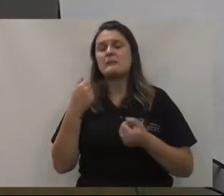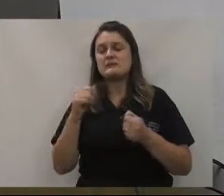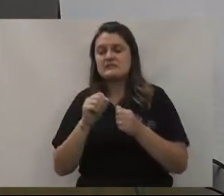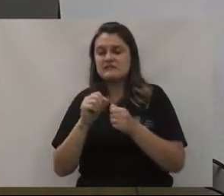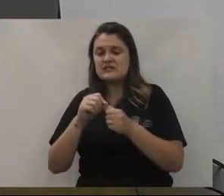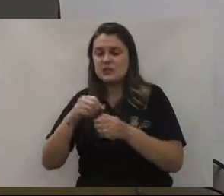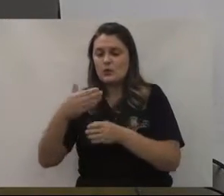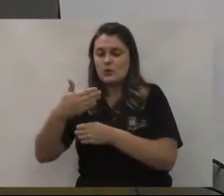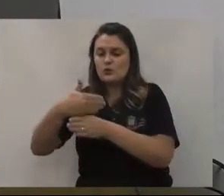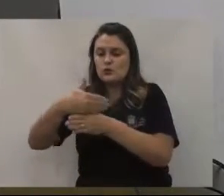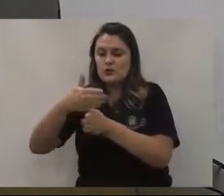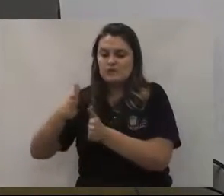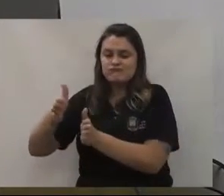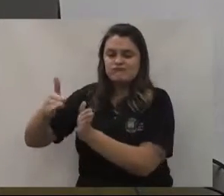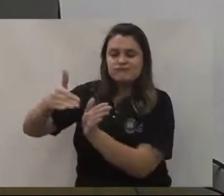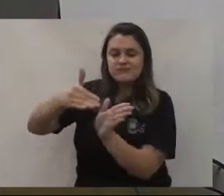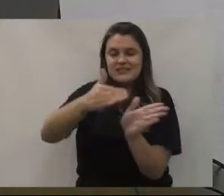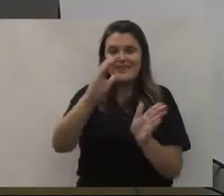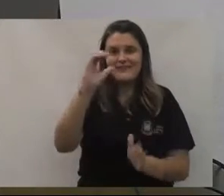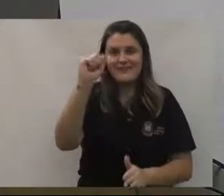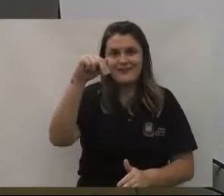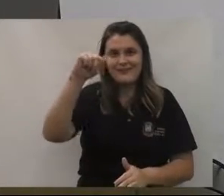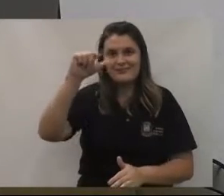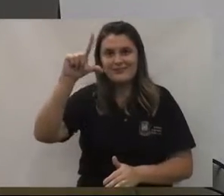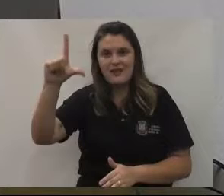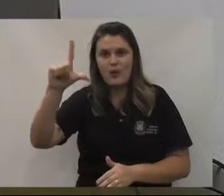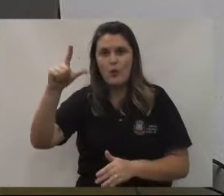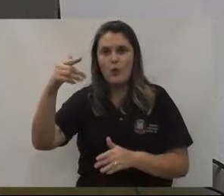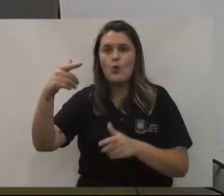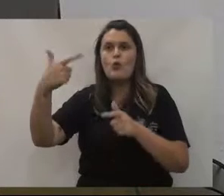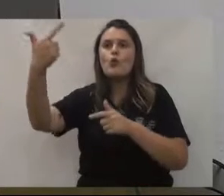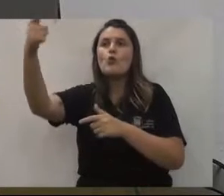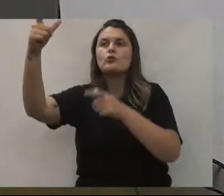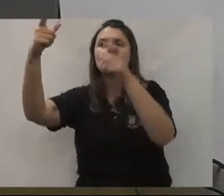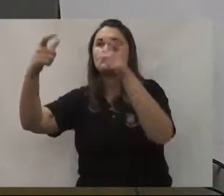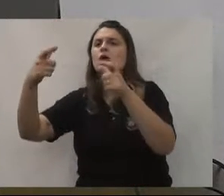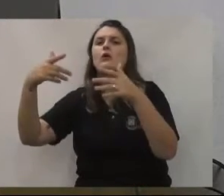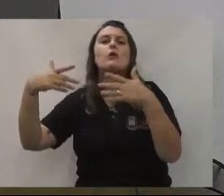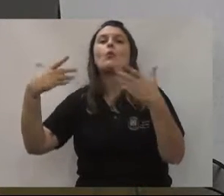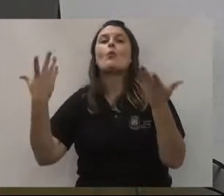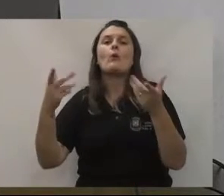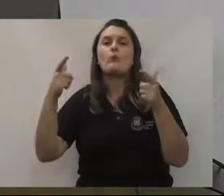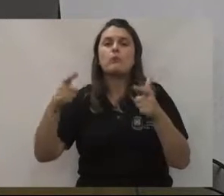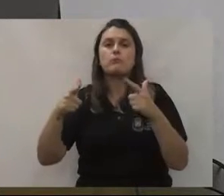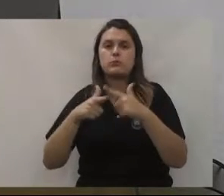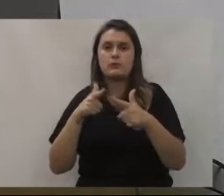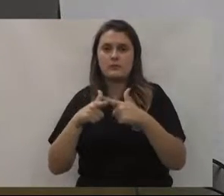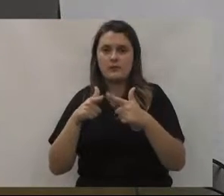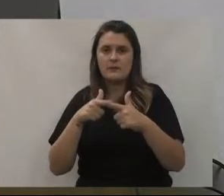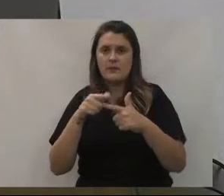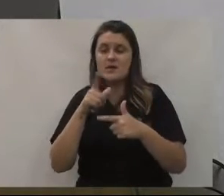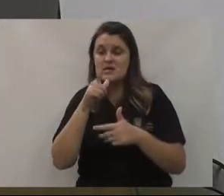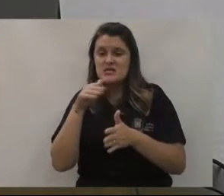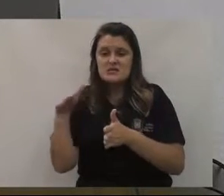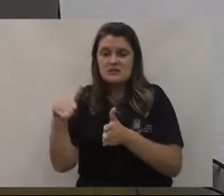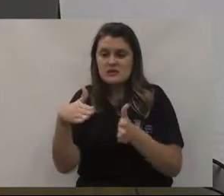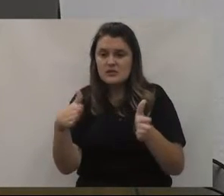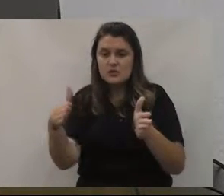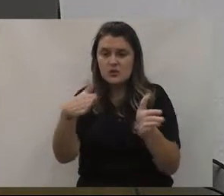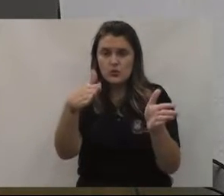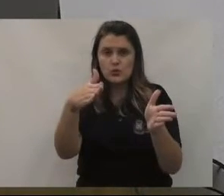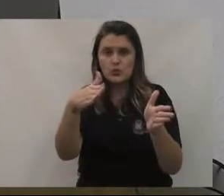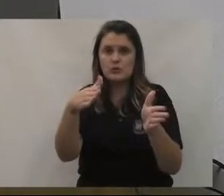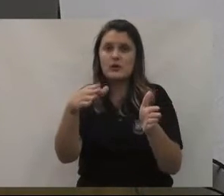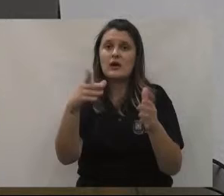resolver nada também e vai prejudicar o rio. Então, aonde está o problema que o rio não desce, está na